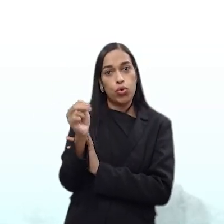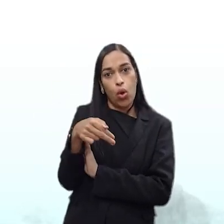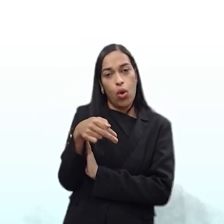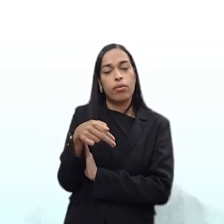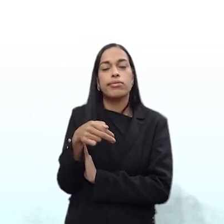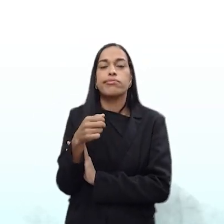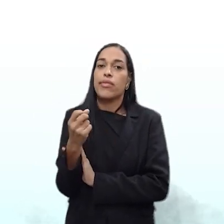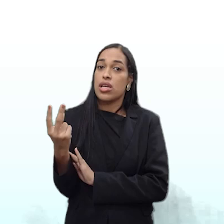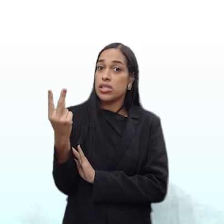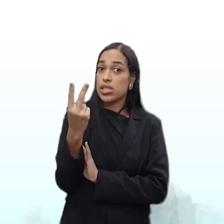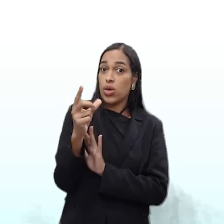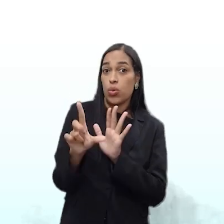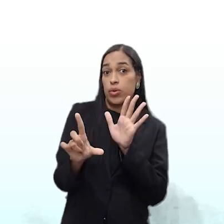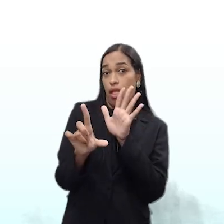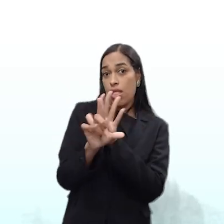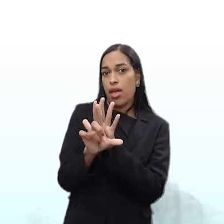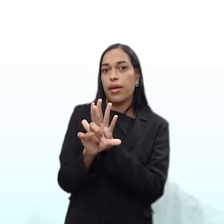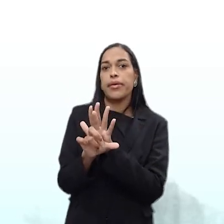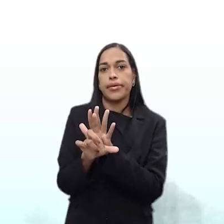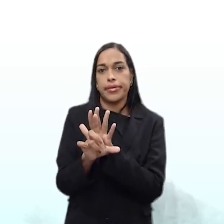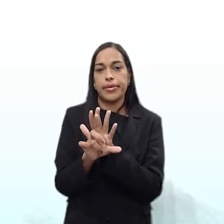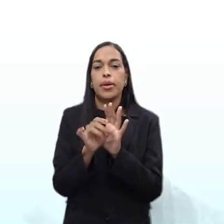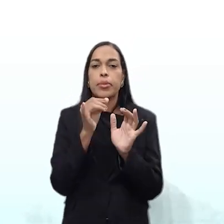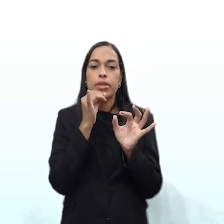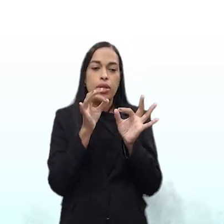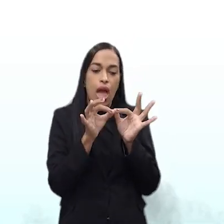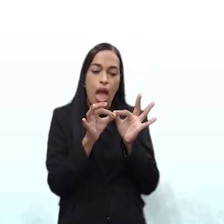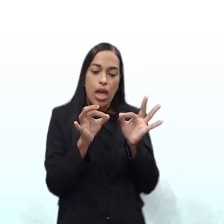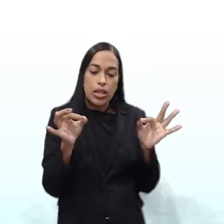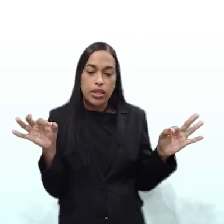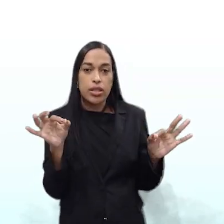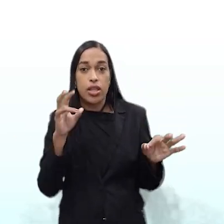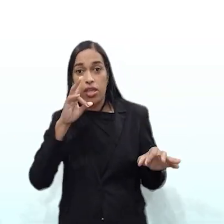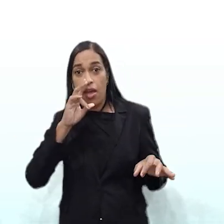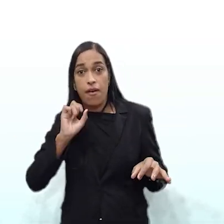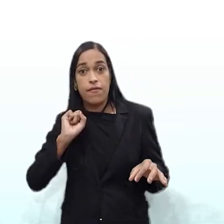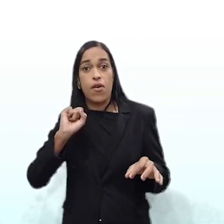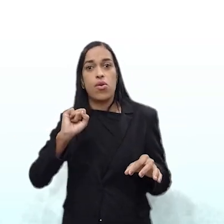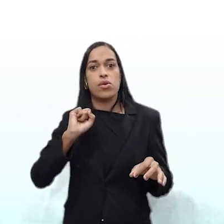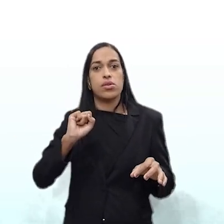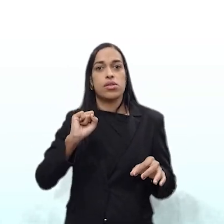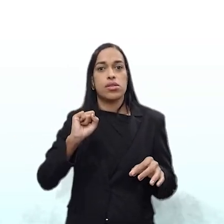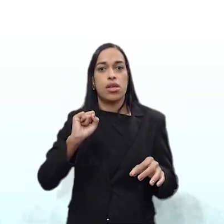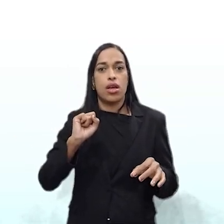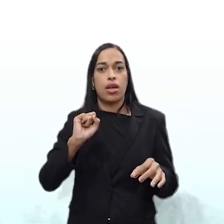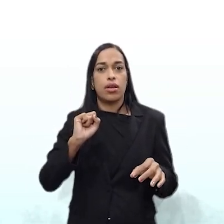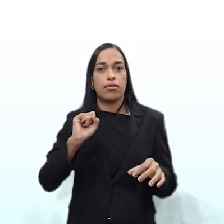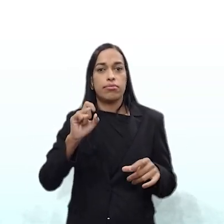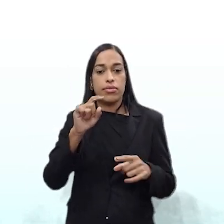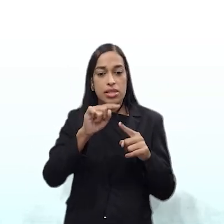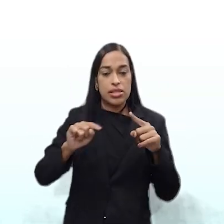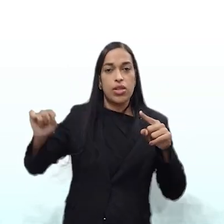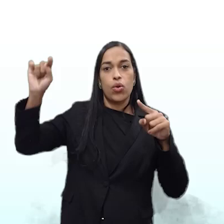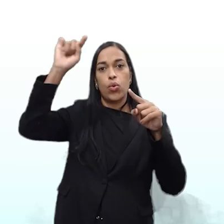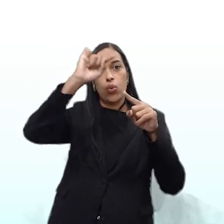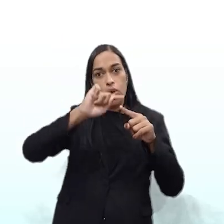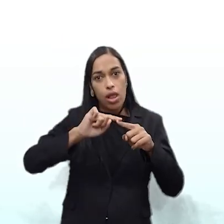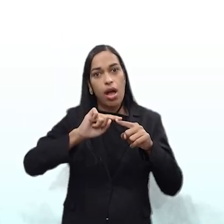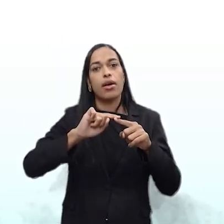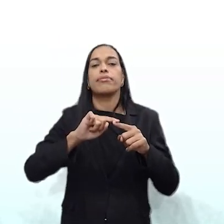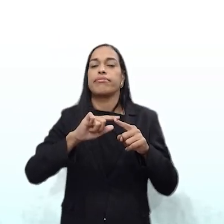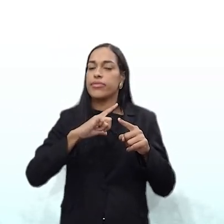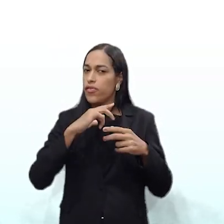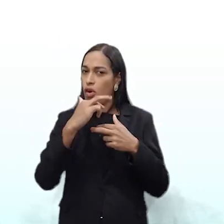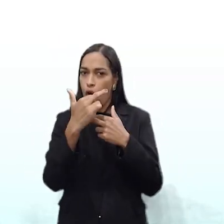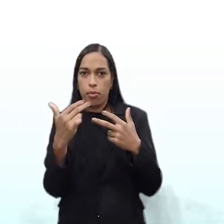na segunda lei de Newton nós temos a trajetória retilínea e a força centrípeta é para a trajetória circular. Então, se você tiver